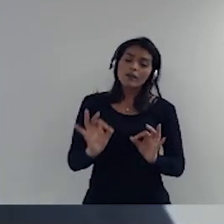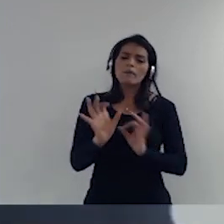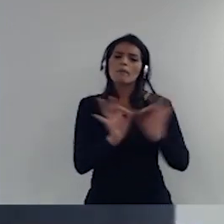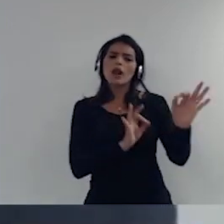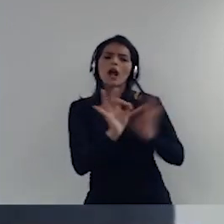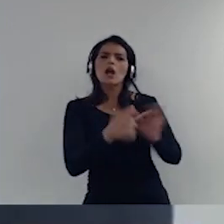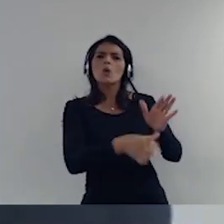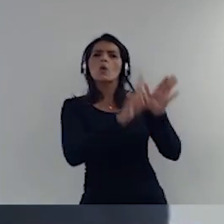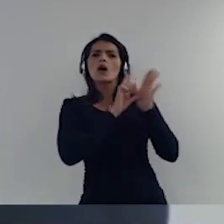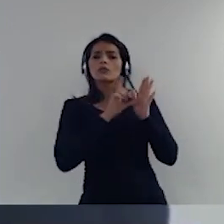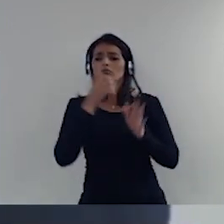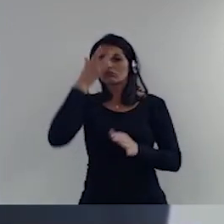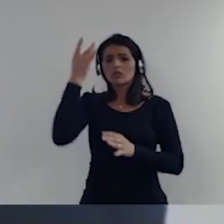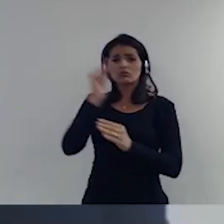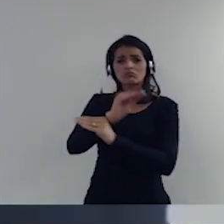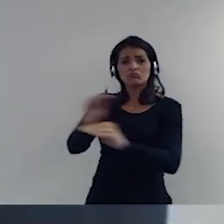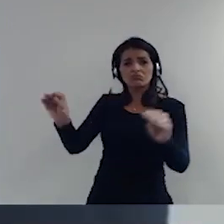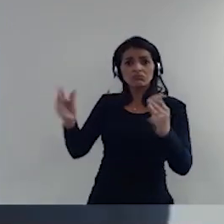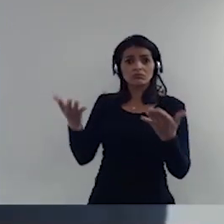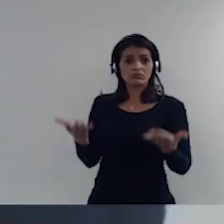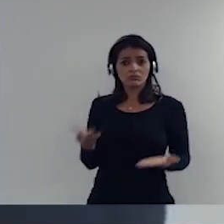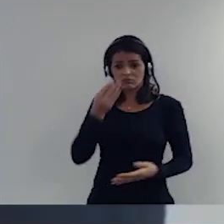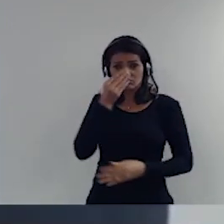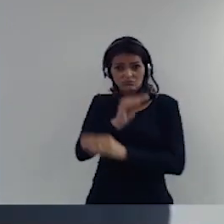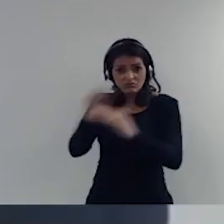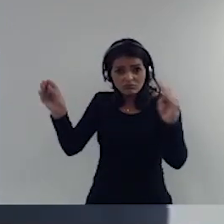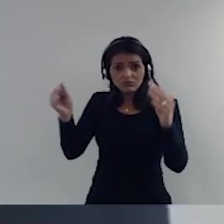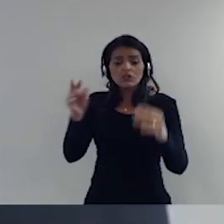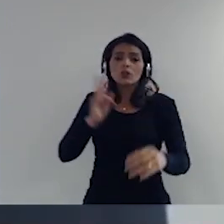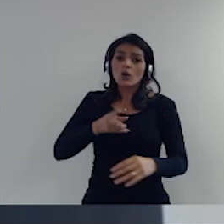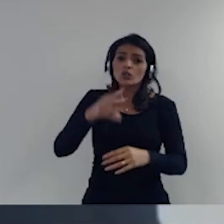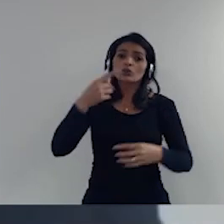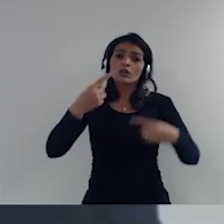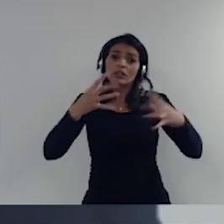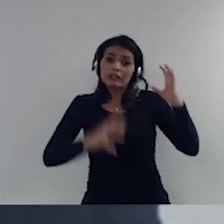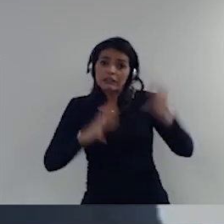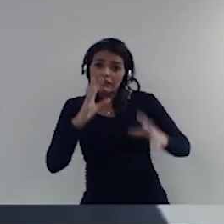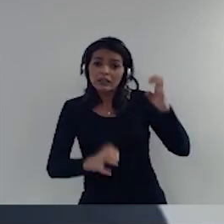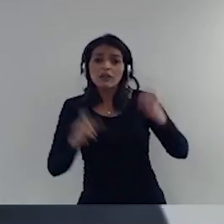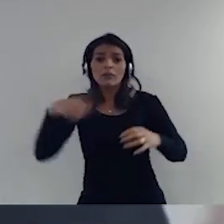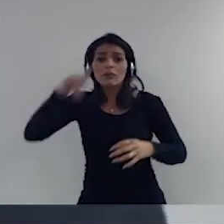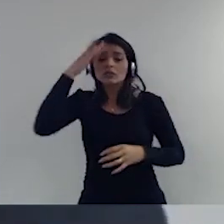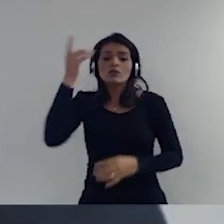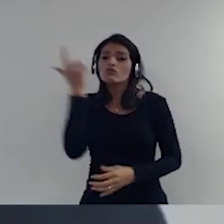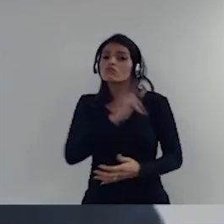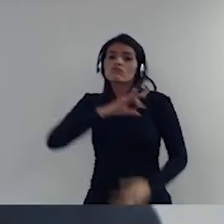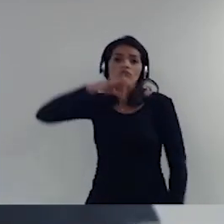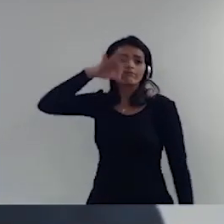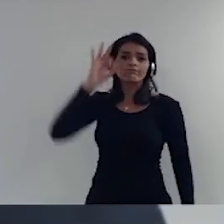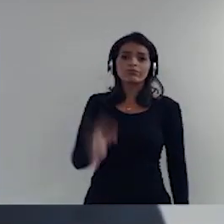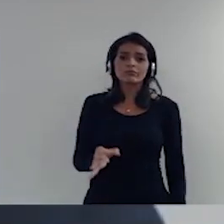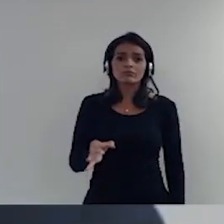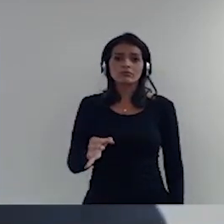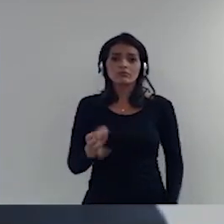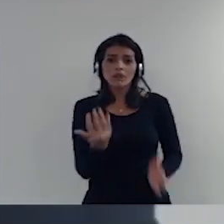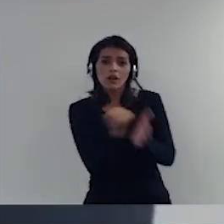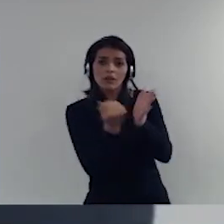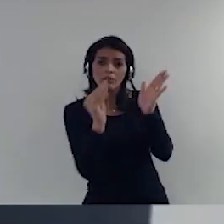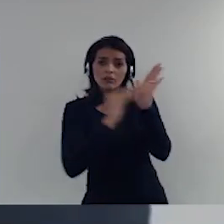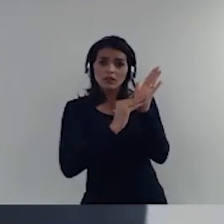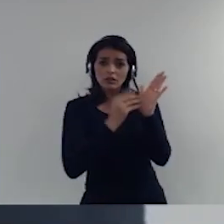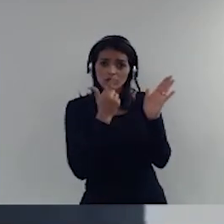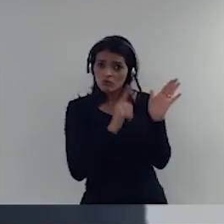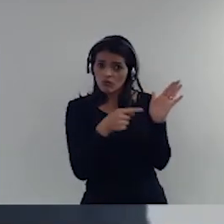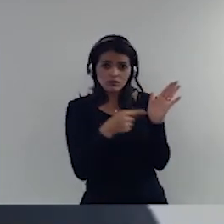inicialmente desconsiderou essas pessoas, teve que ter muita briga e ainda está tendo muitas pessoas que não conseguiram efetivamente sequer acessar o